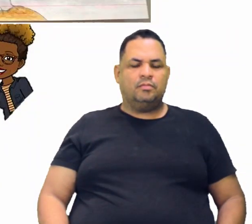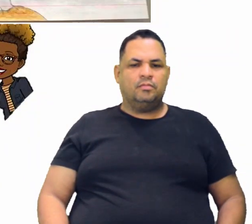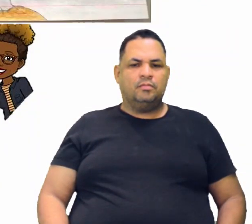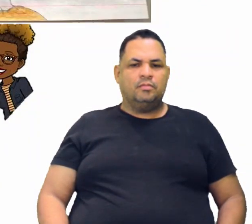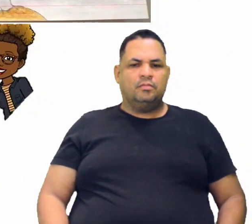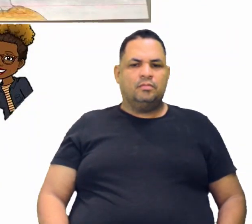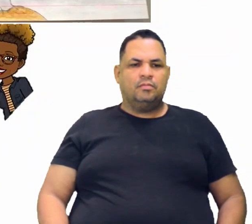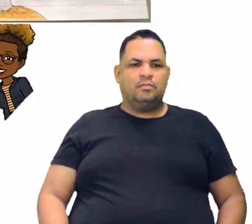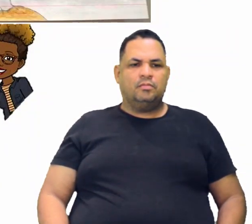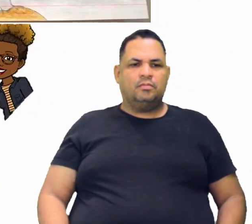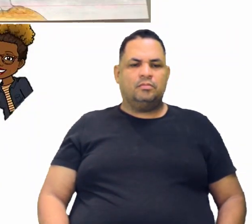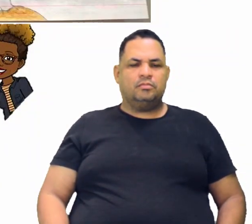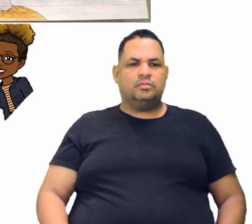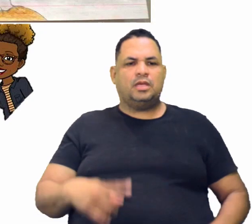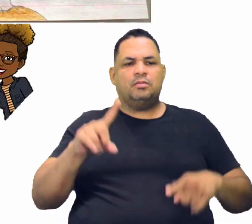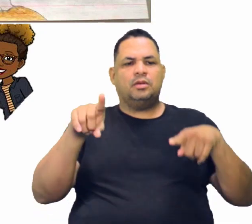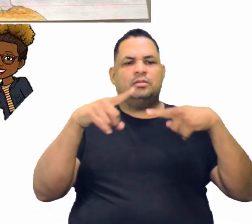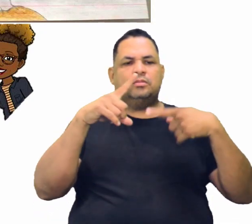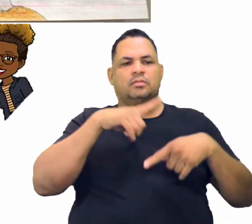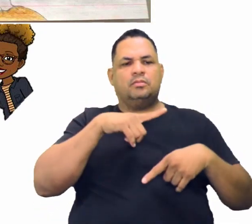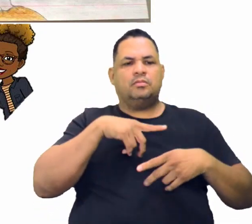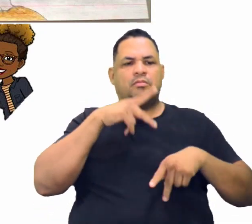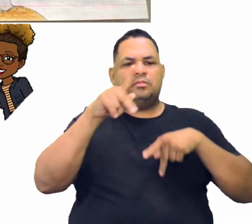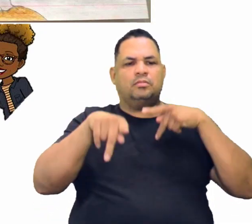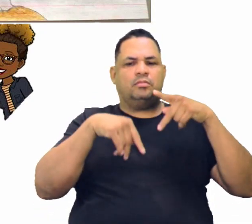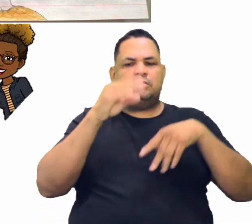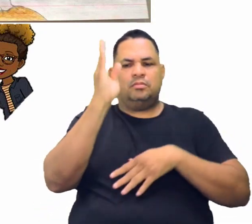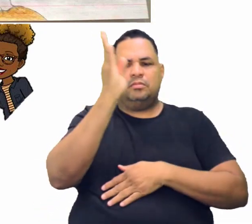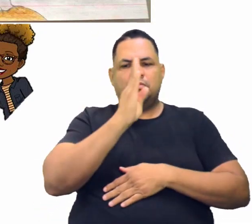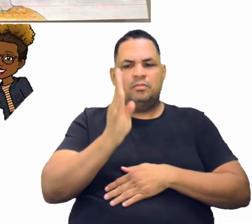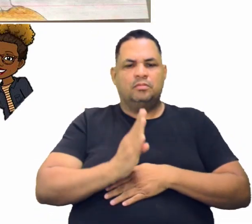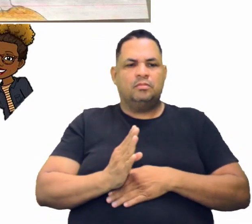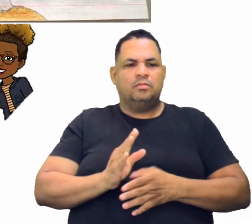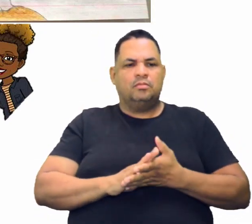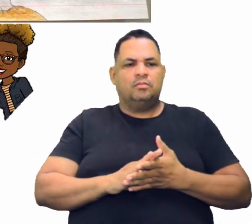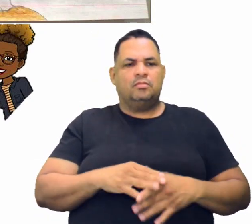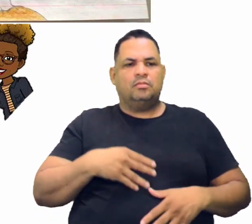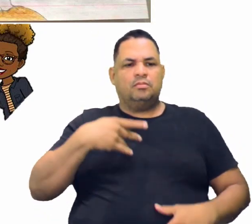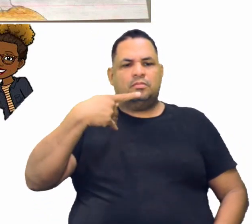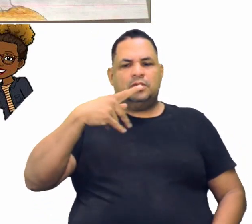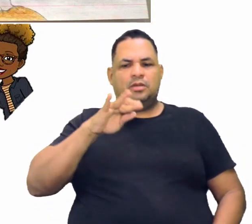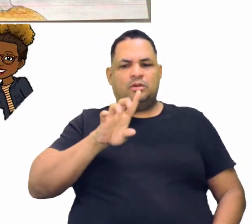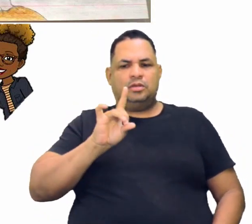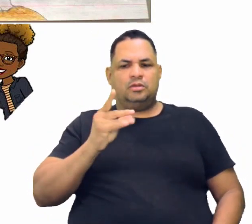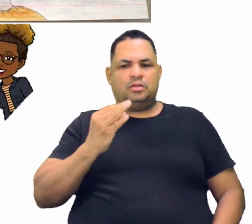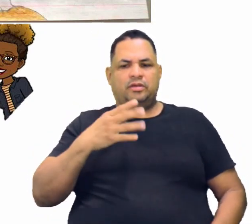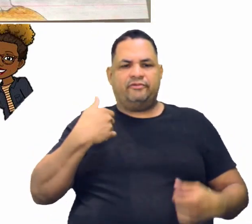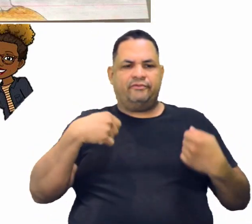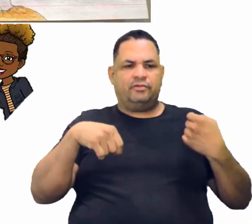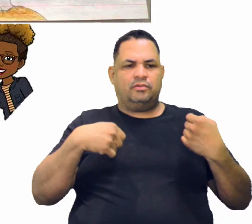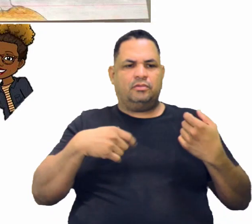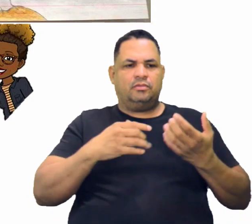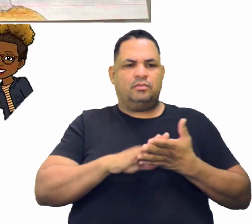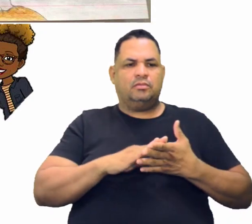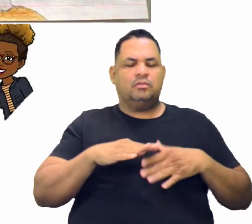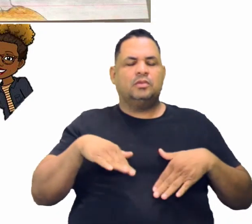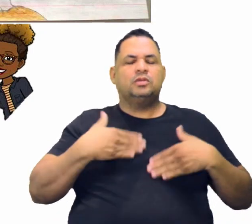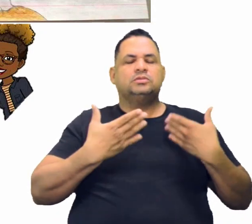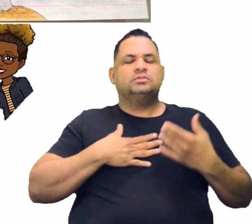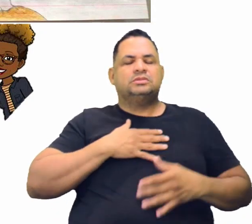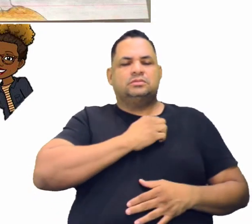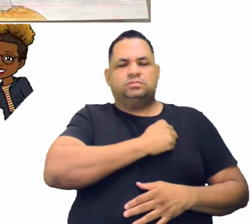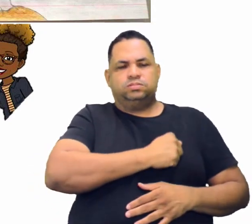Temos aqui uma música, né? Popular brasileira. Vamos lá, de Paulinho da Viola. Quando bate